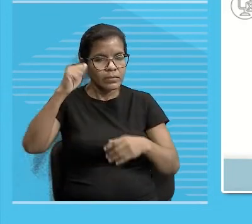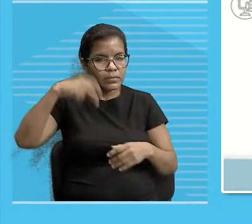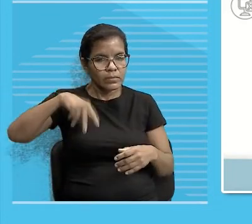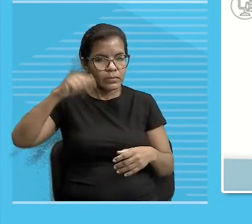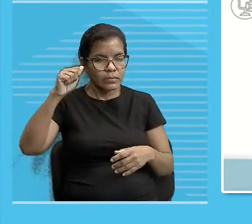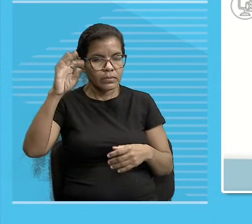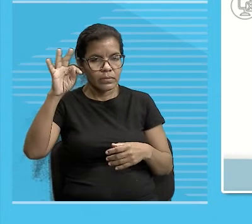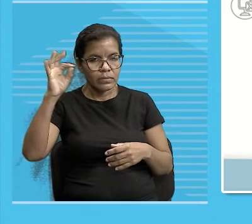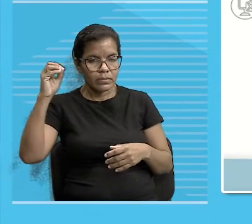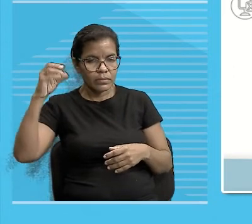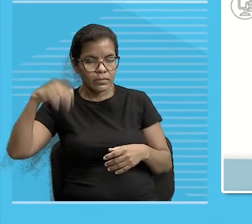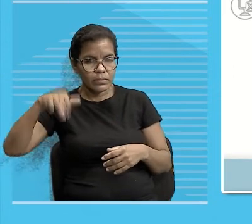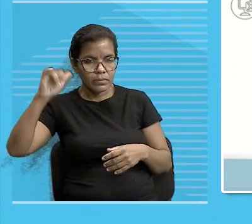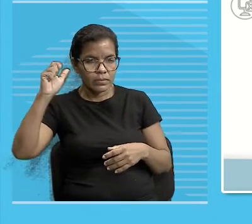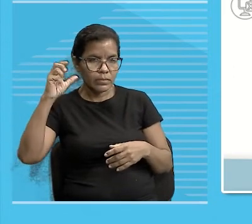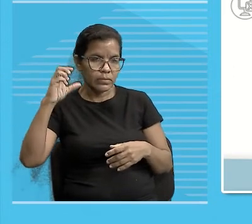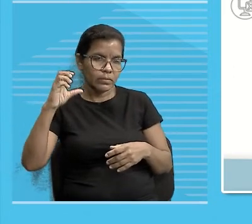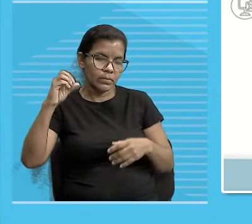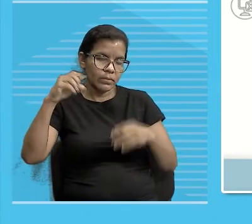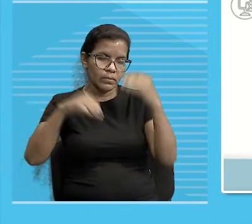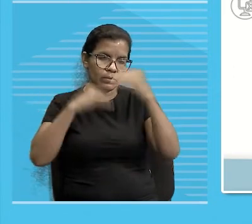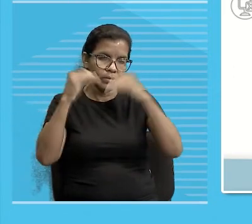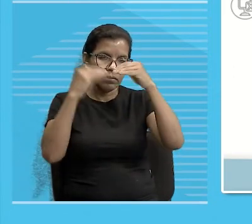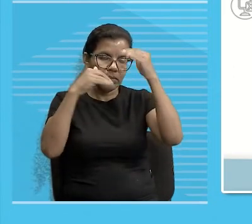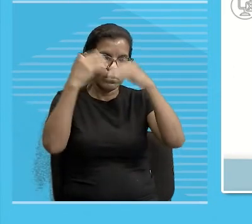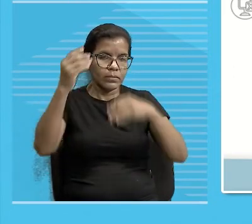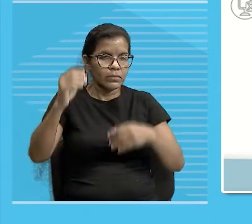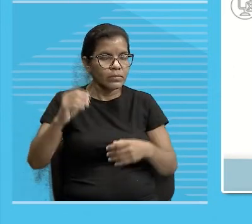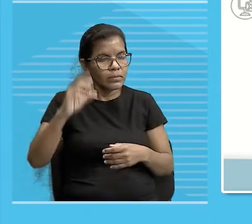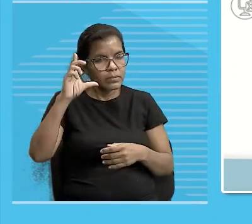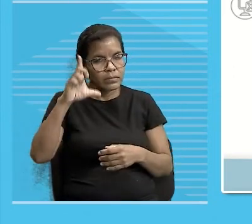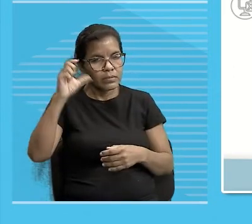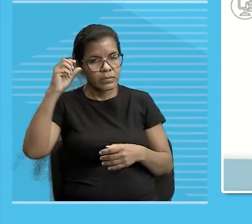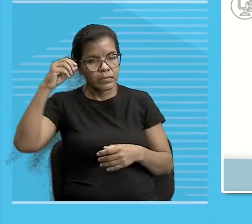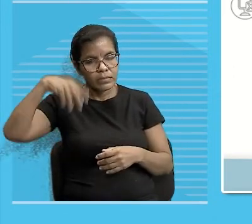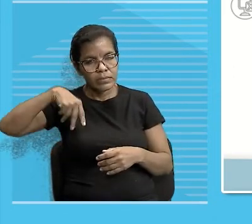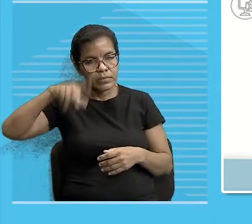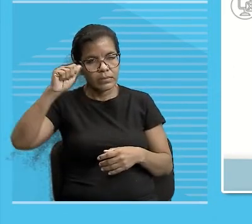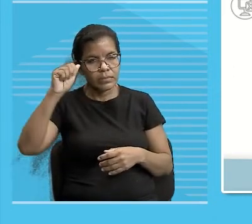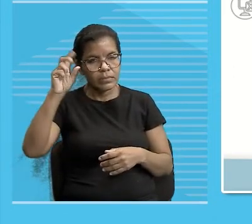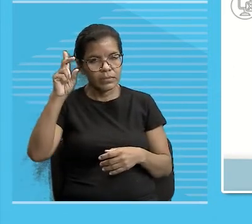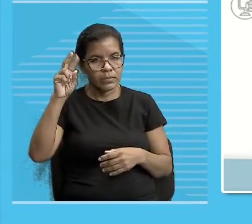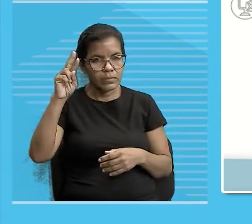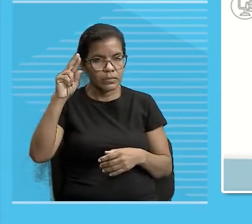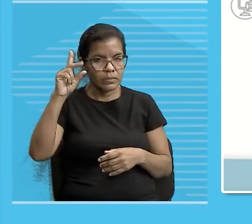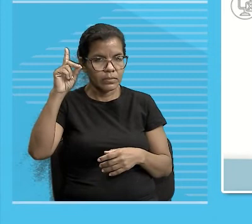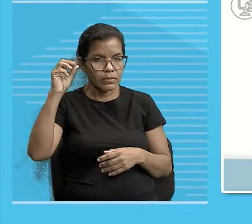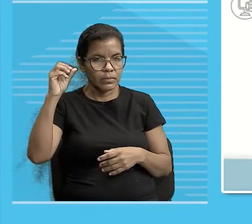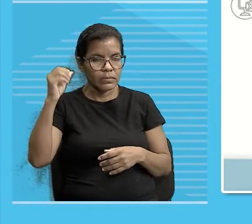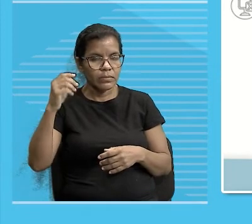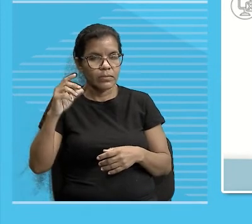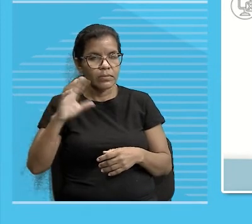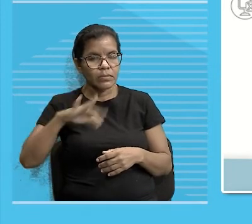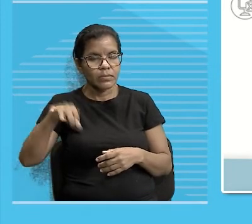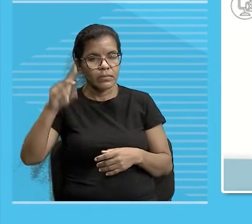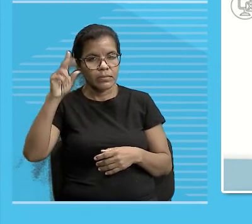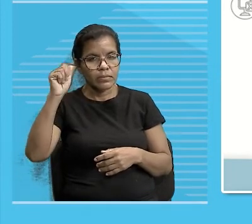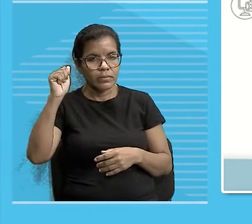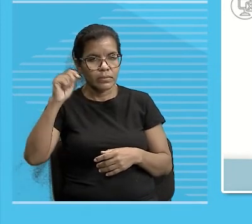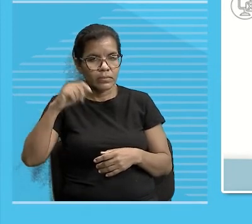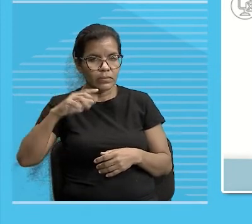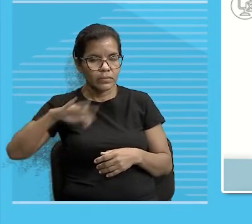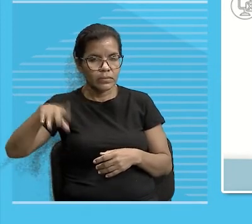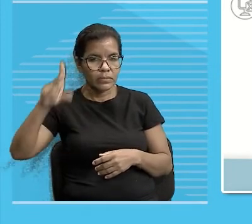que vão estar em pleno desenvolvimento. Leonardo da Vinci, século atrás, no Renascimento, deixou aí